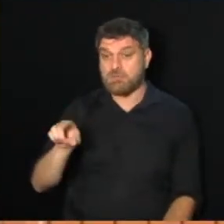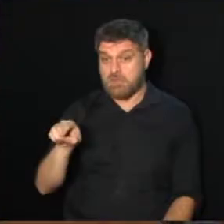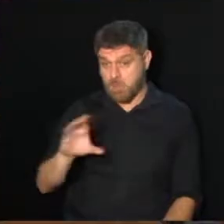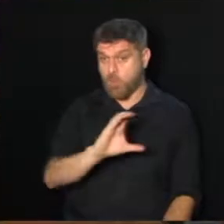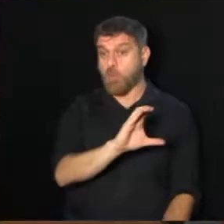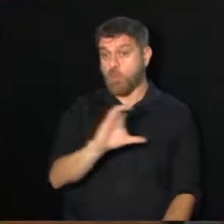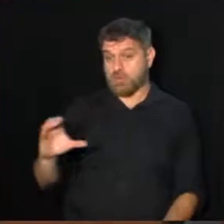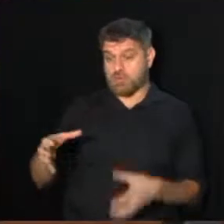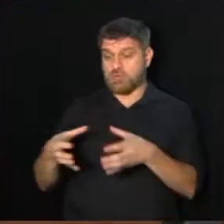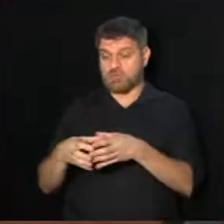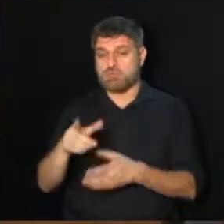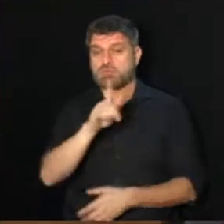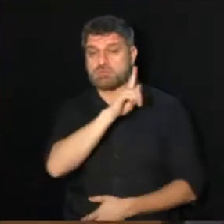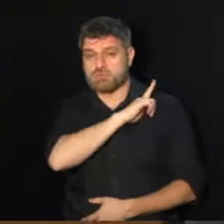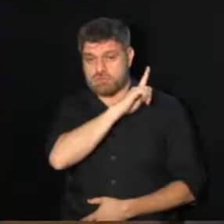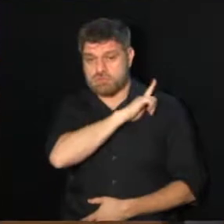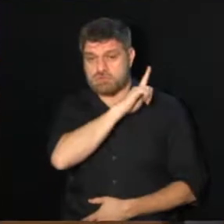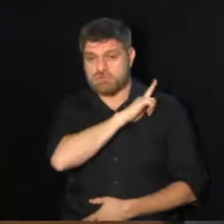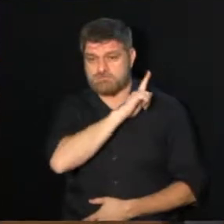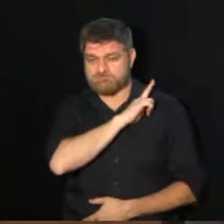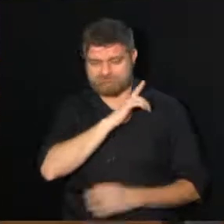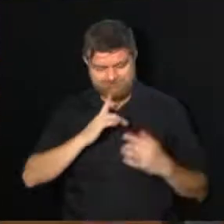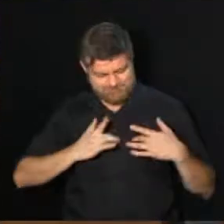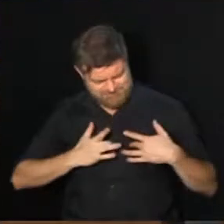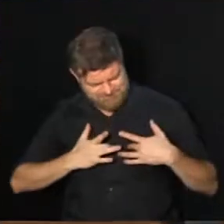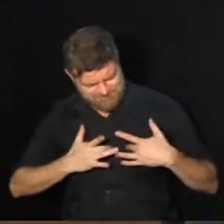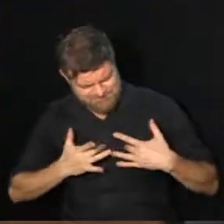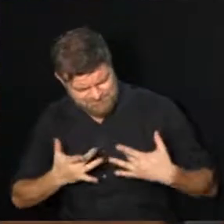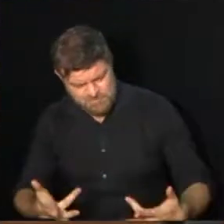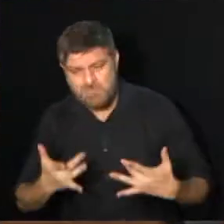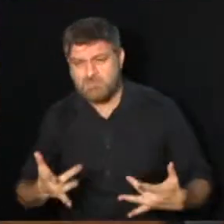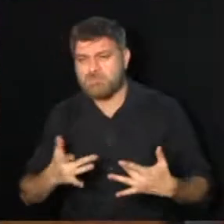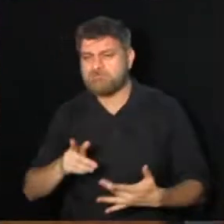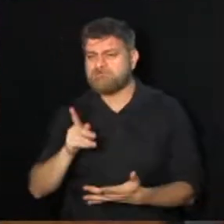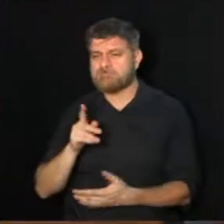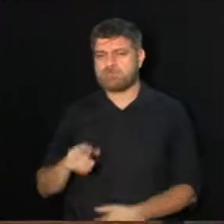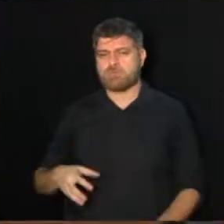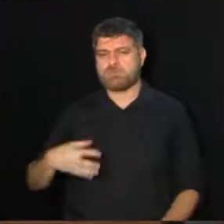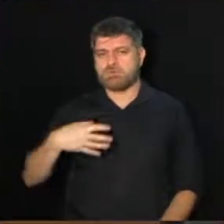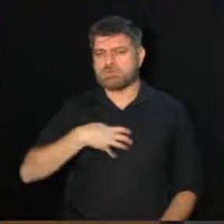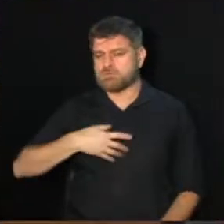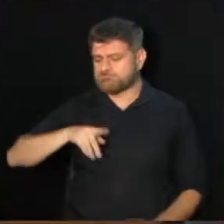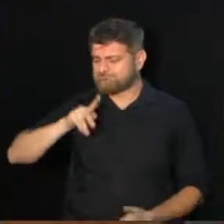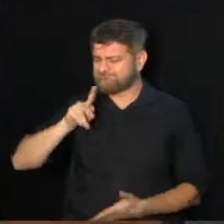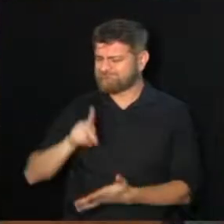vem honrando e vem se doando de forma